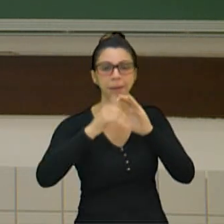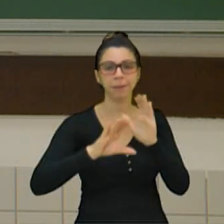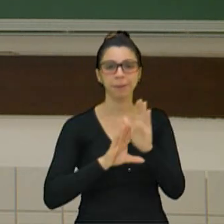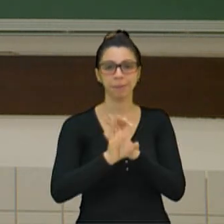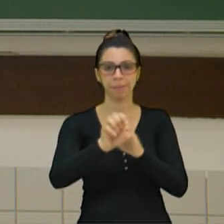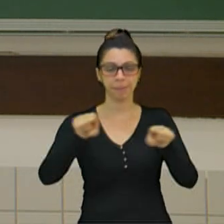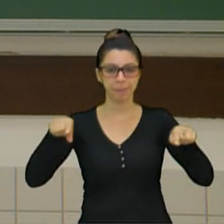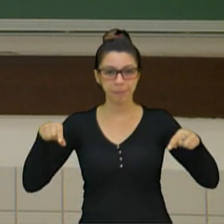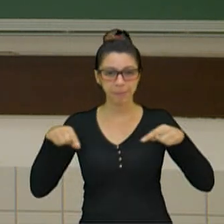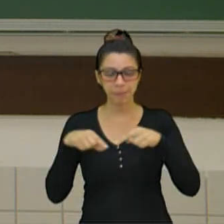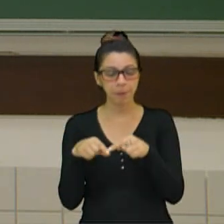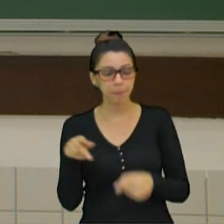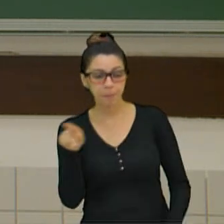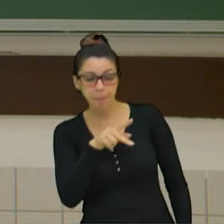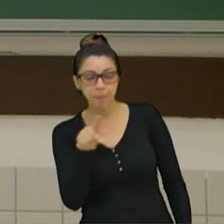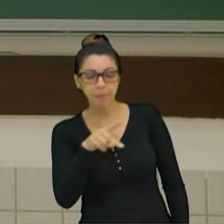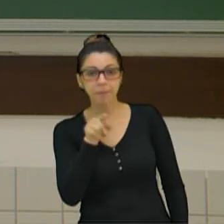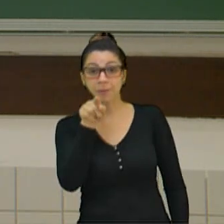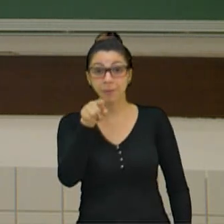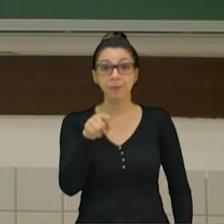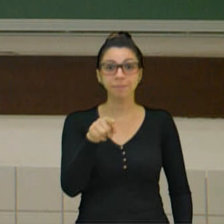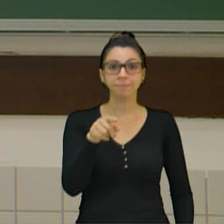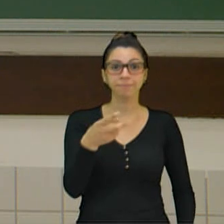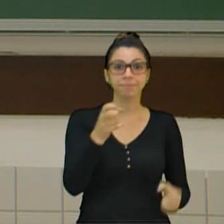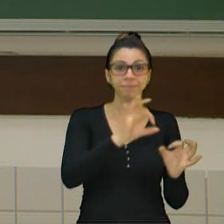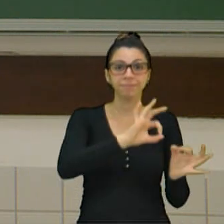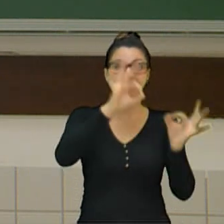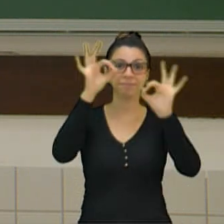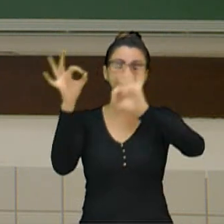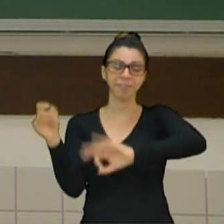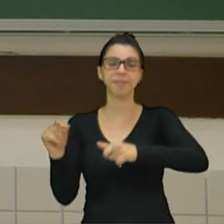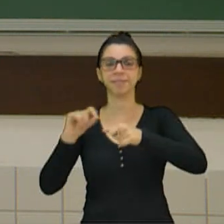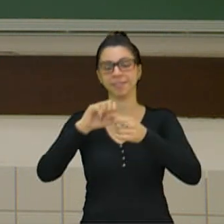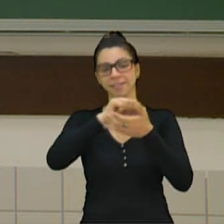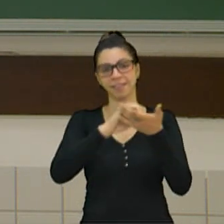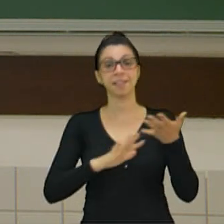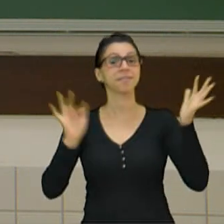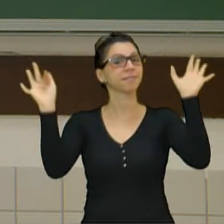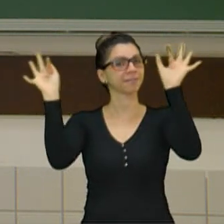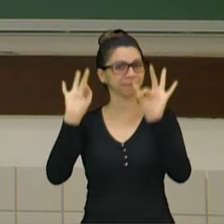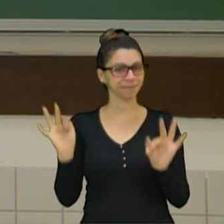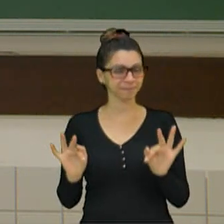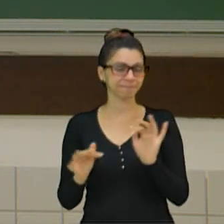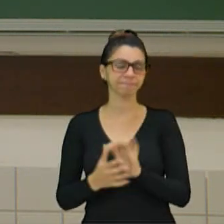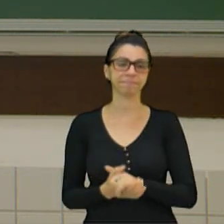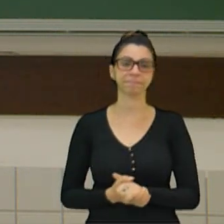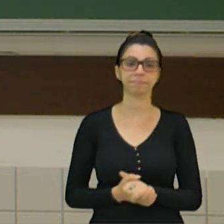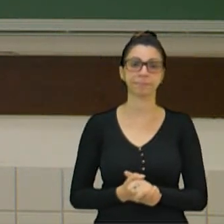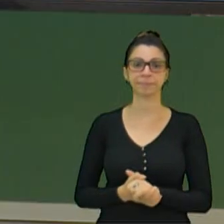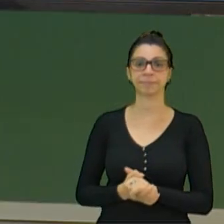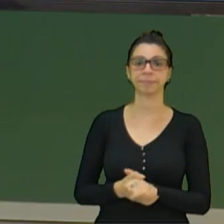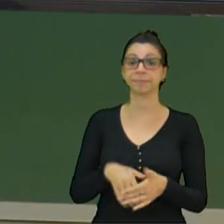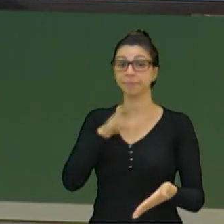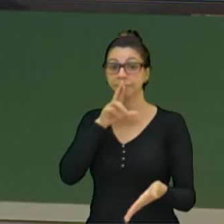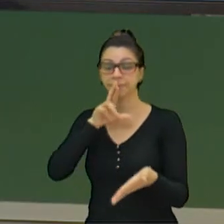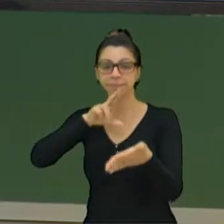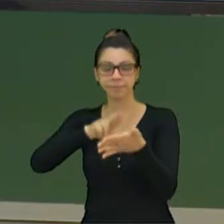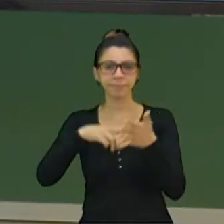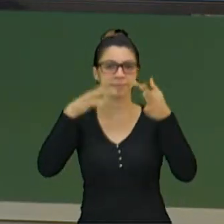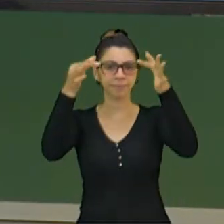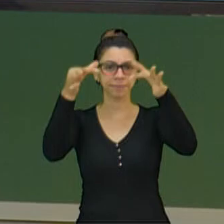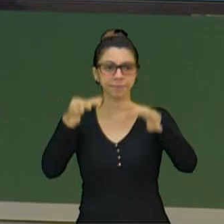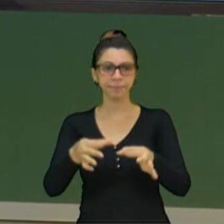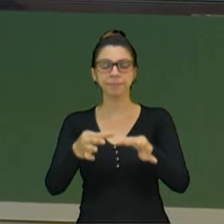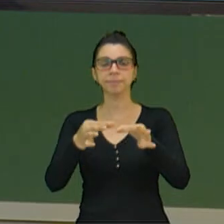professor ver, para ele ver que você está assistindo às aulas, que você está fazendo atividade, ele vai ficar muito feliz. A resposta certa dessa